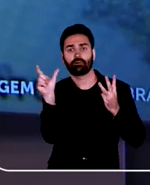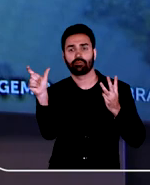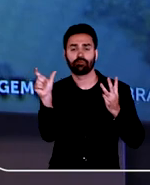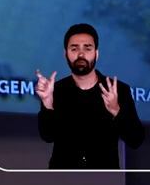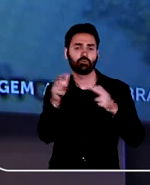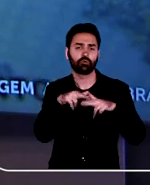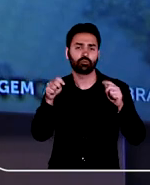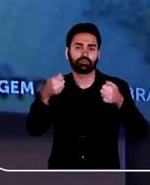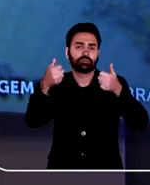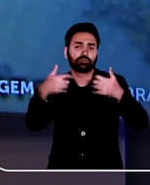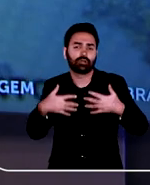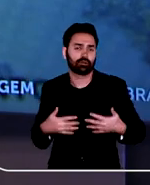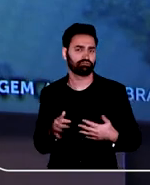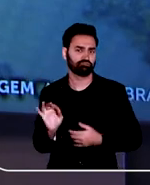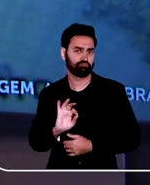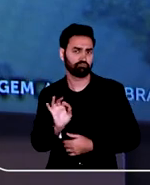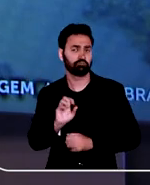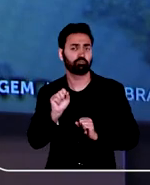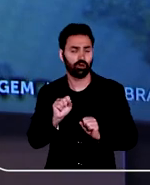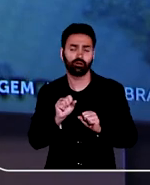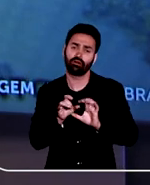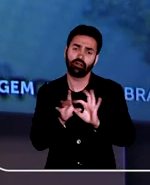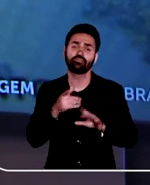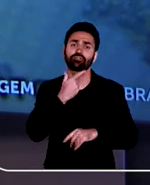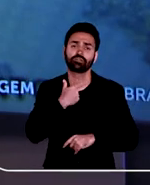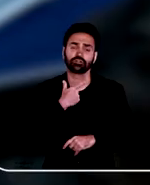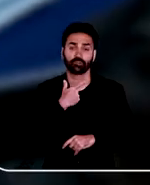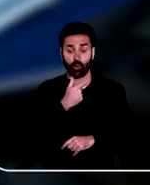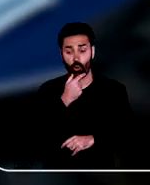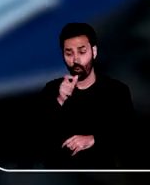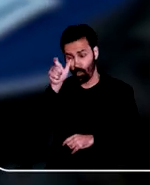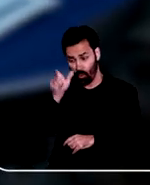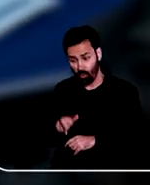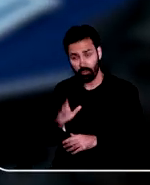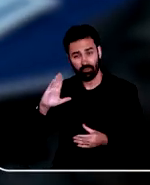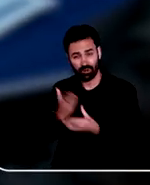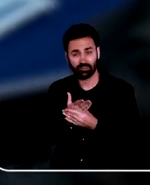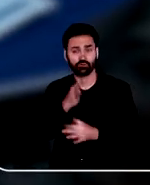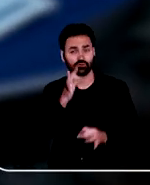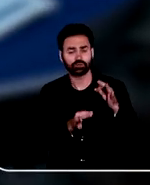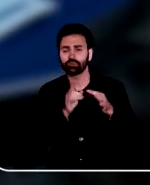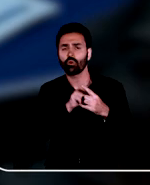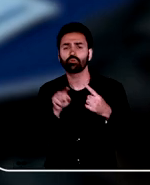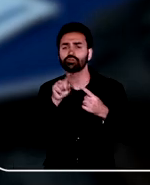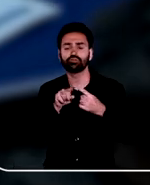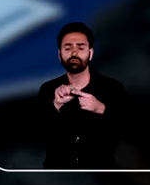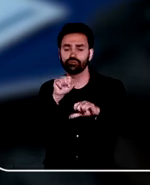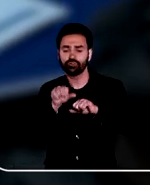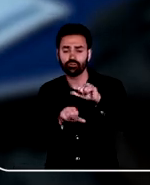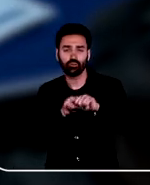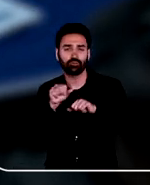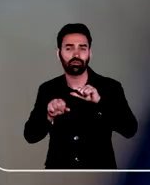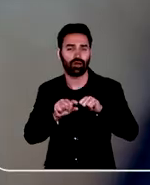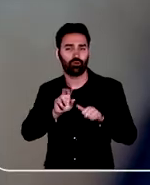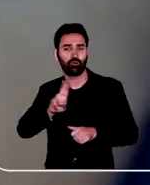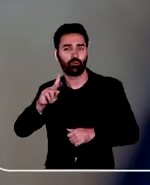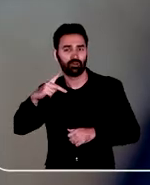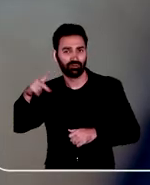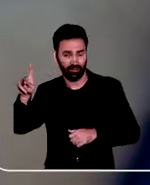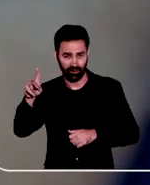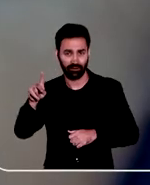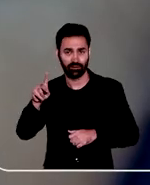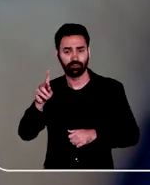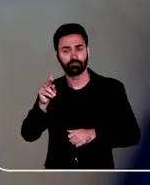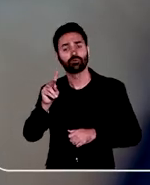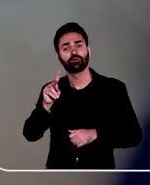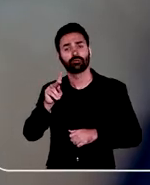precisar de motivo específico para alteração o caso analisado foi de homem que ajuizou ação na justiça com objetivo